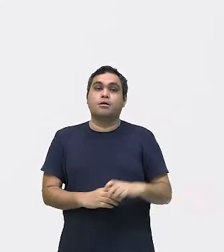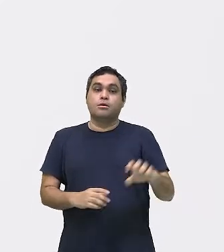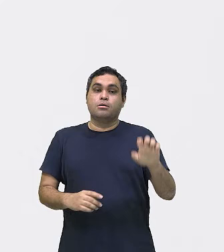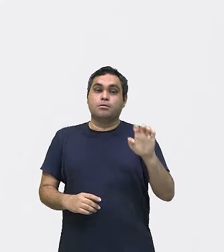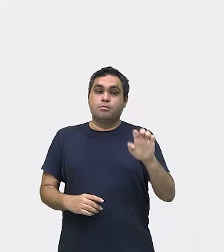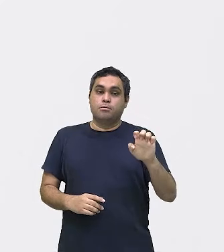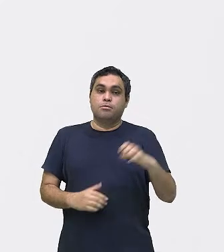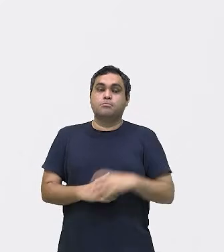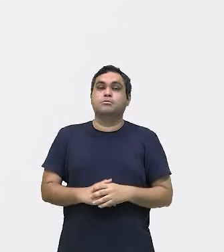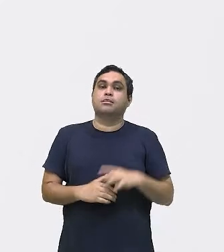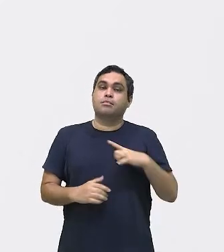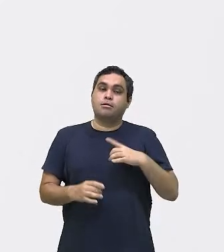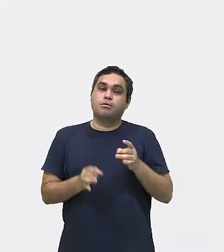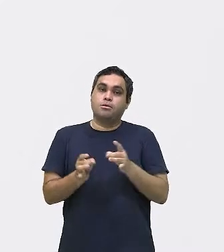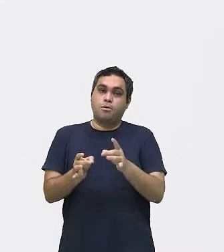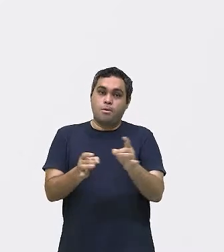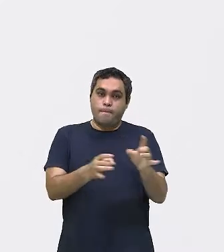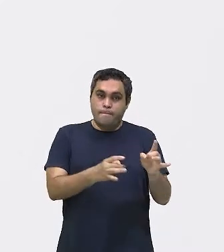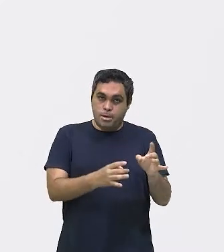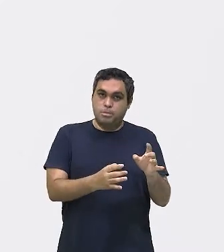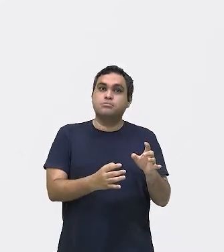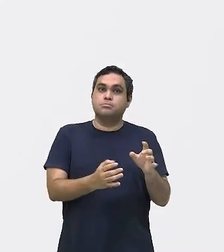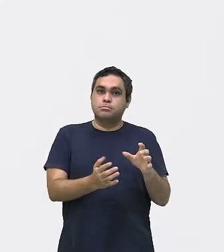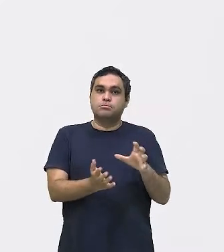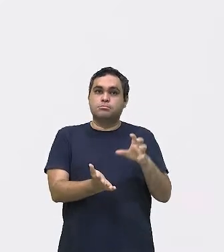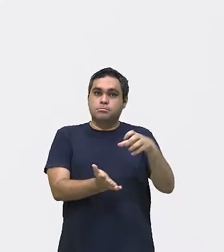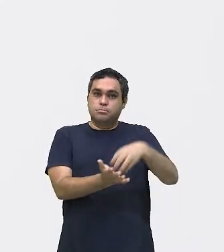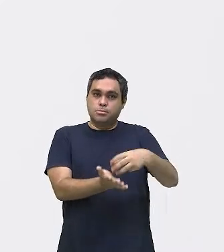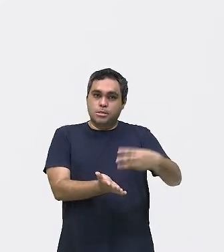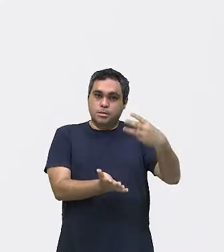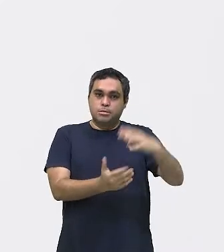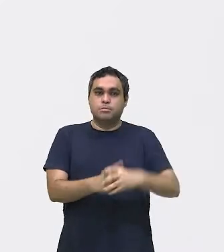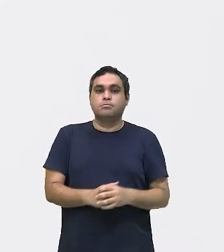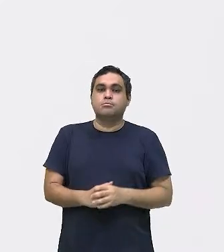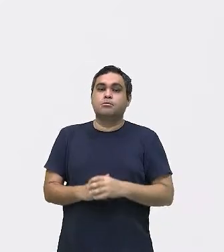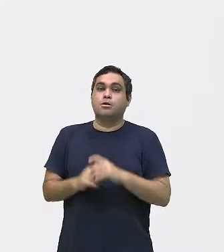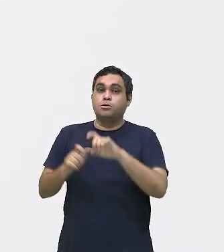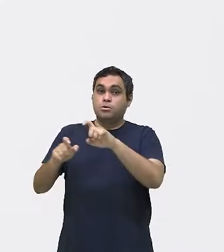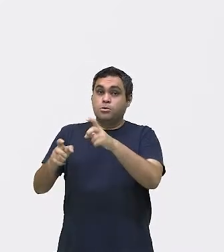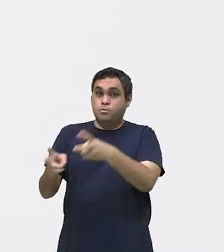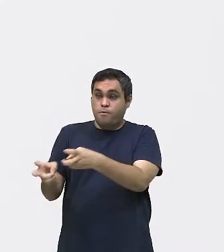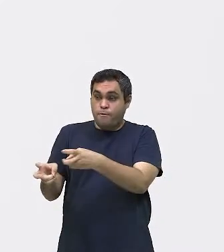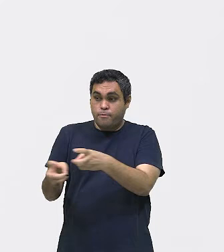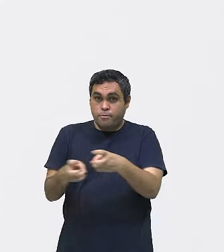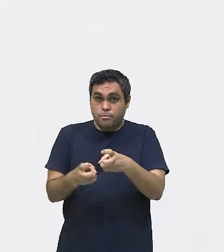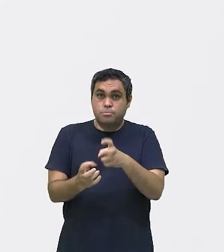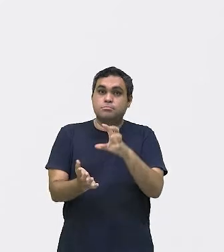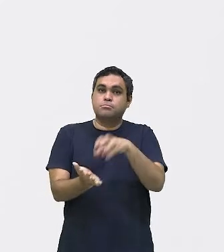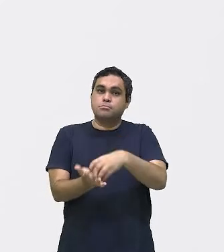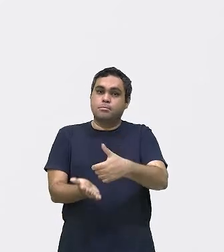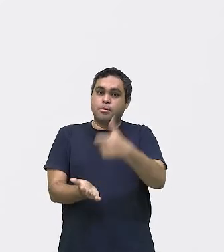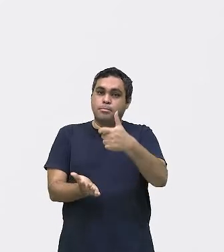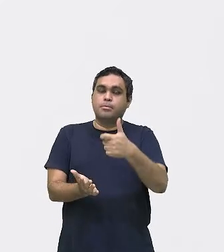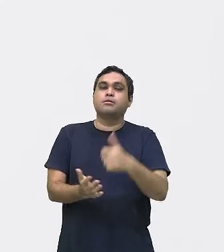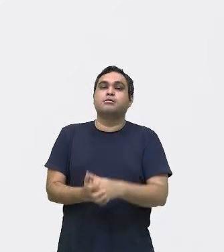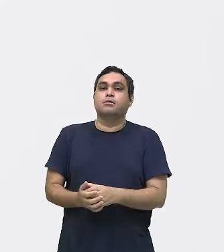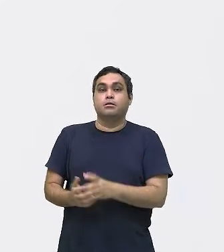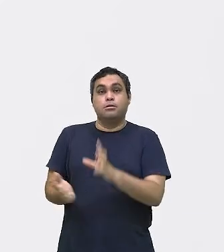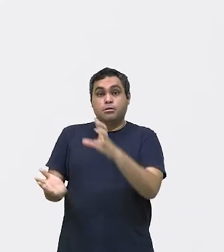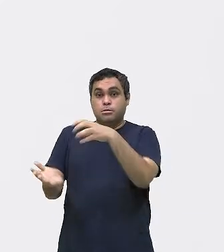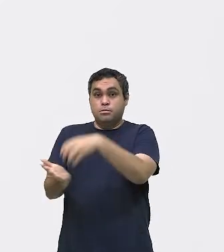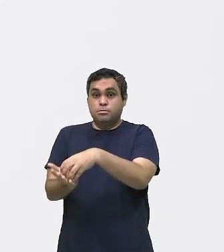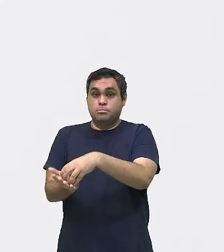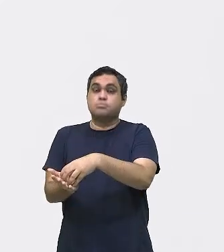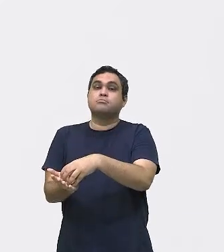E, temos comércio, setor terciário, o extrativismo, que já é o setor primário, e pecuária também